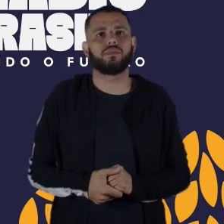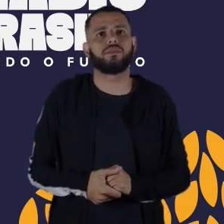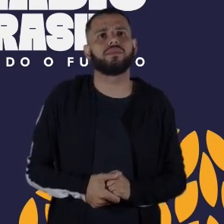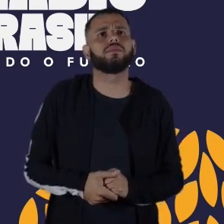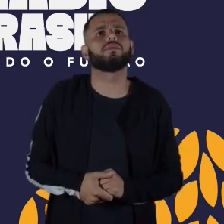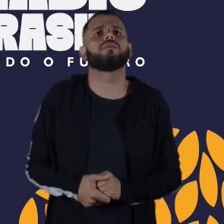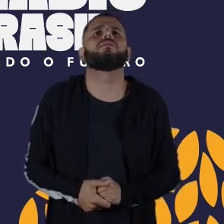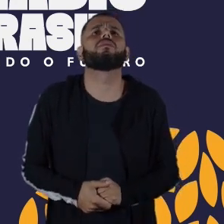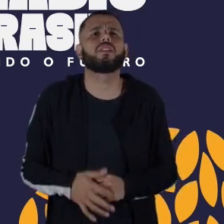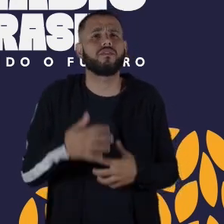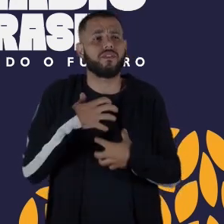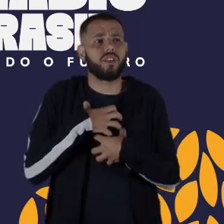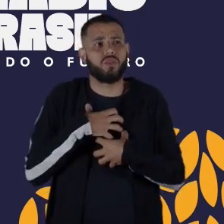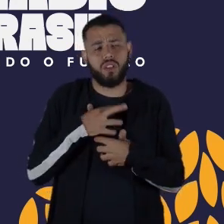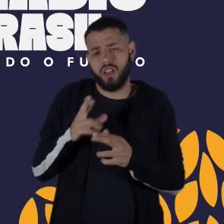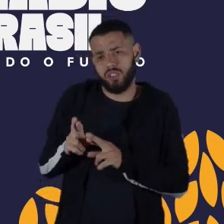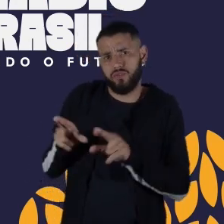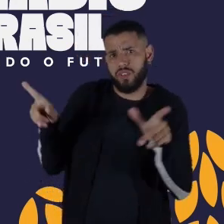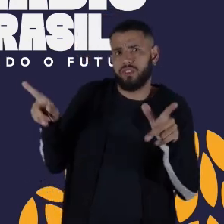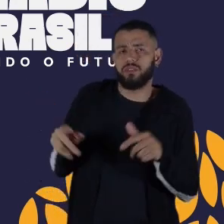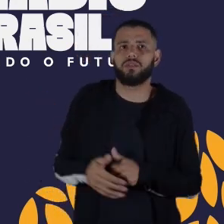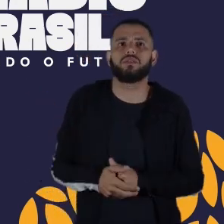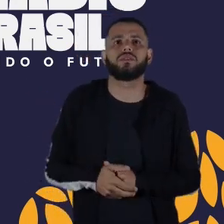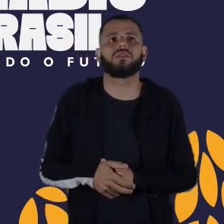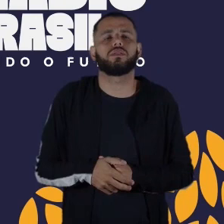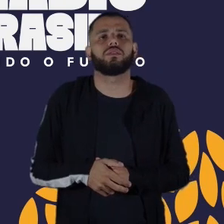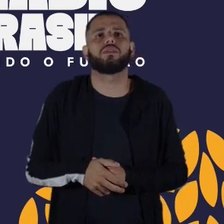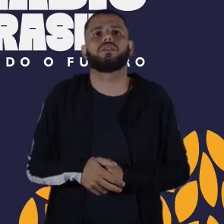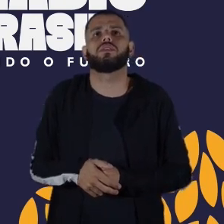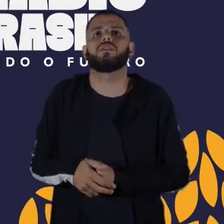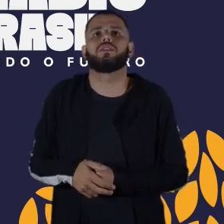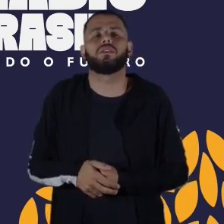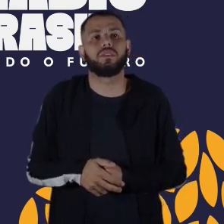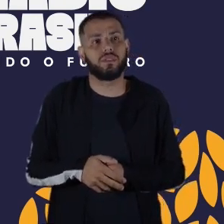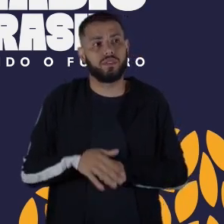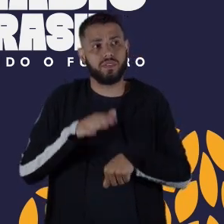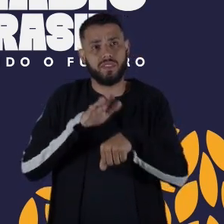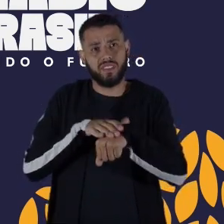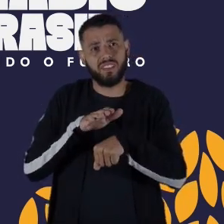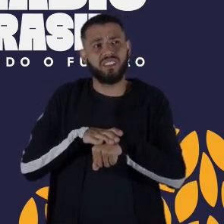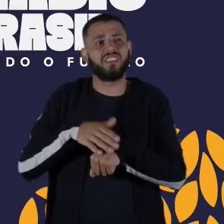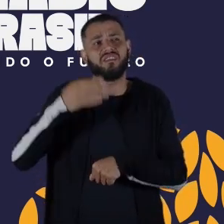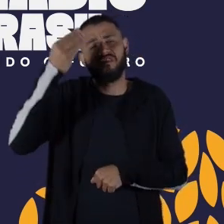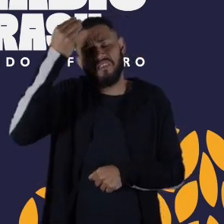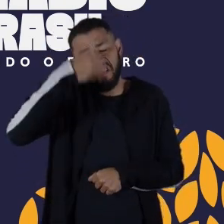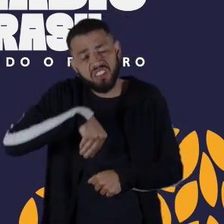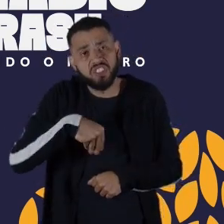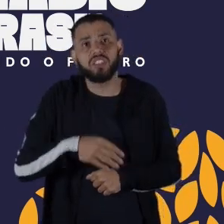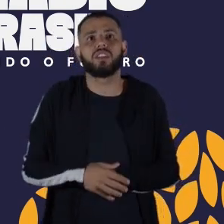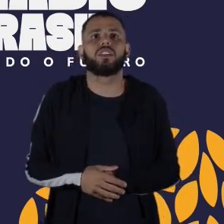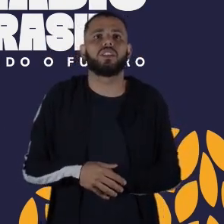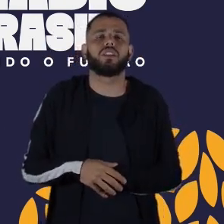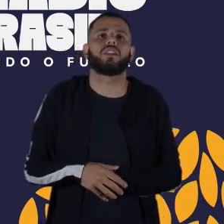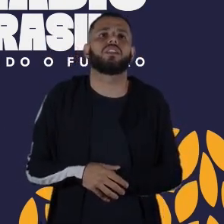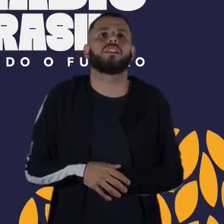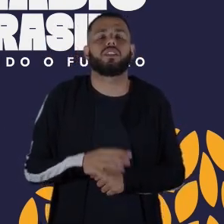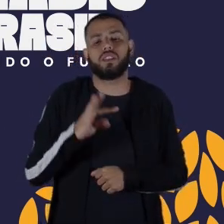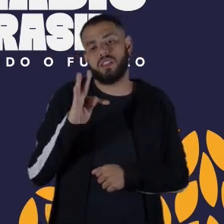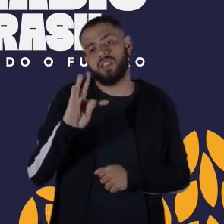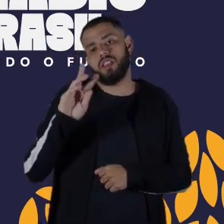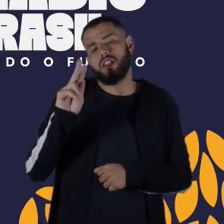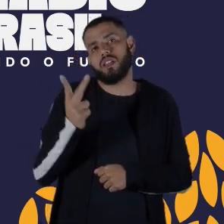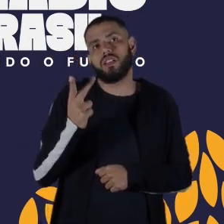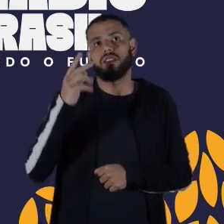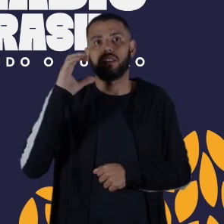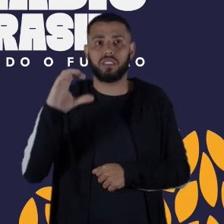efeitos adversos, isso é muito importante. Fatiga com canabidiol e THC é o